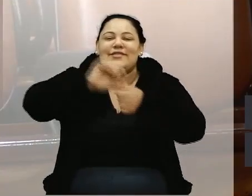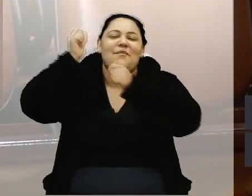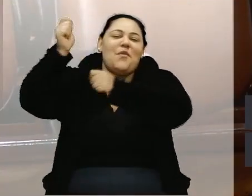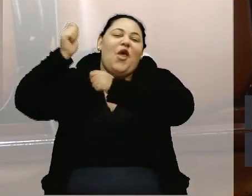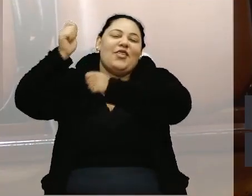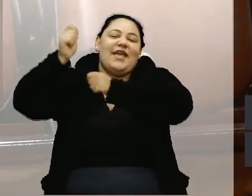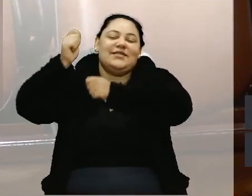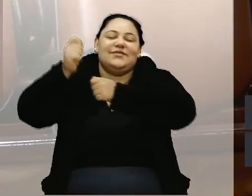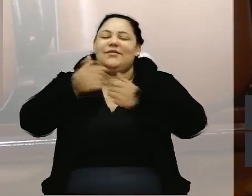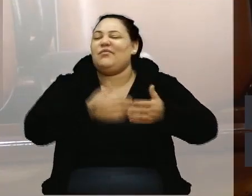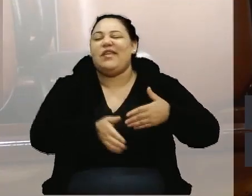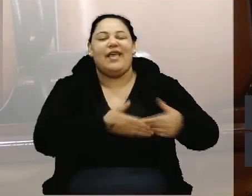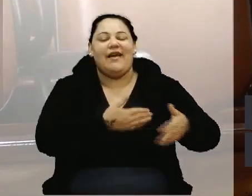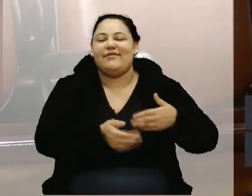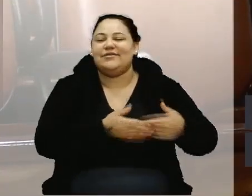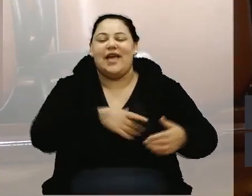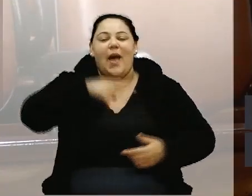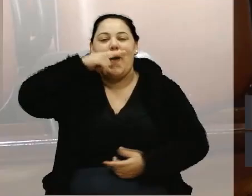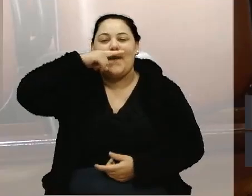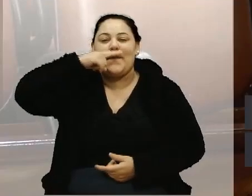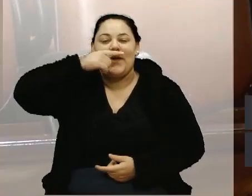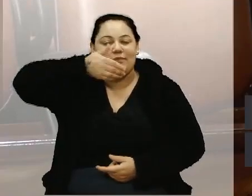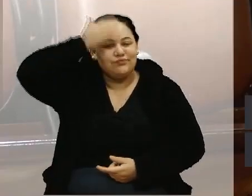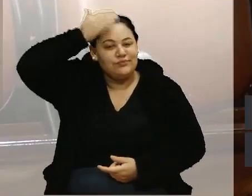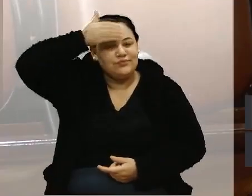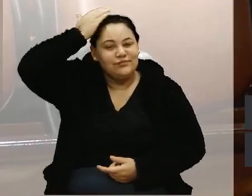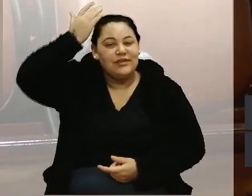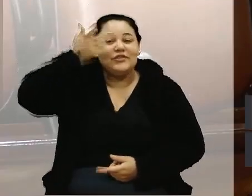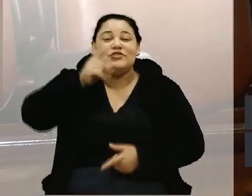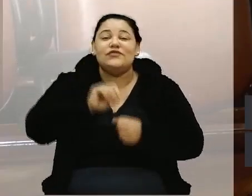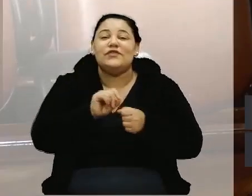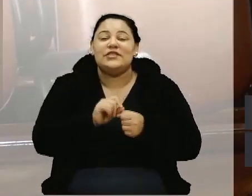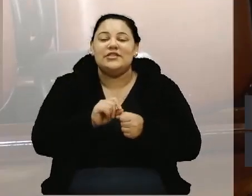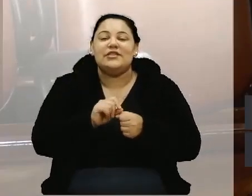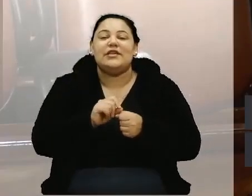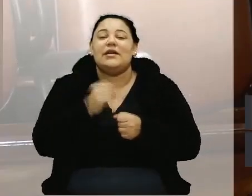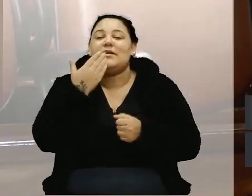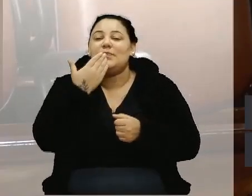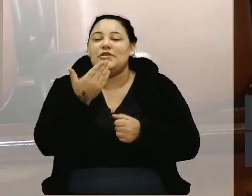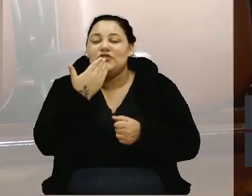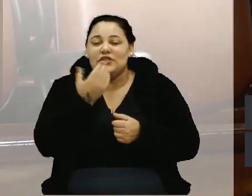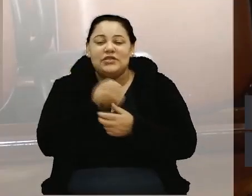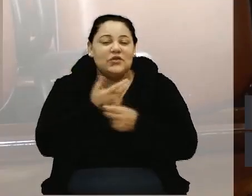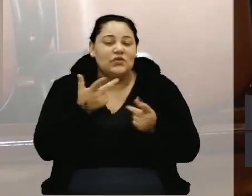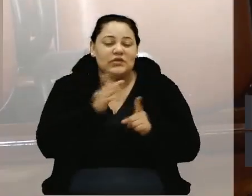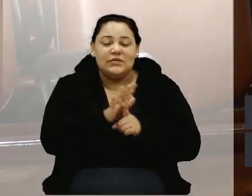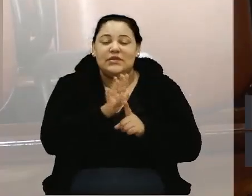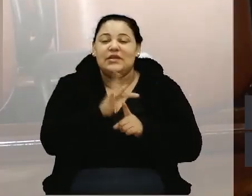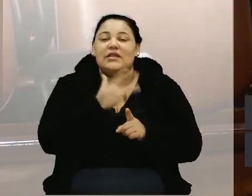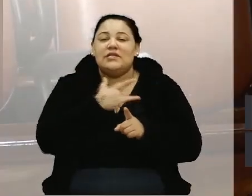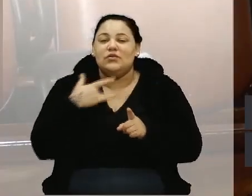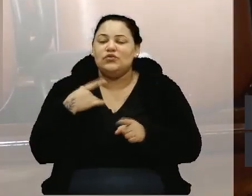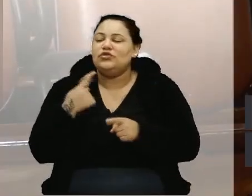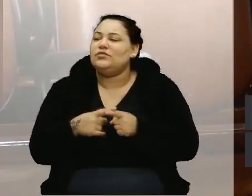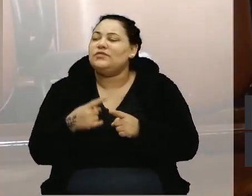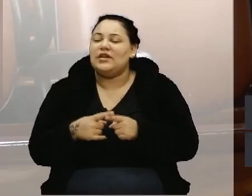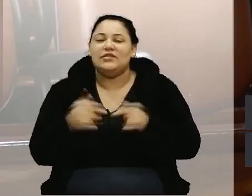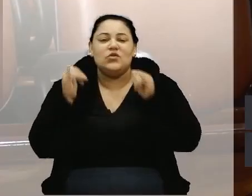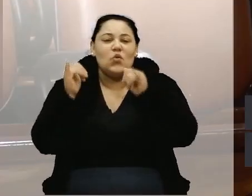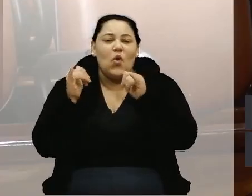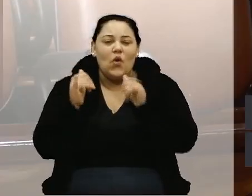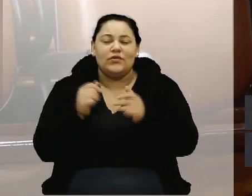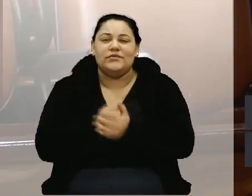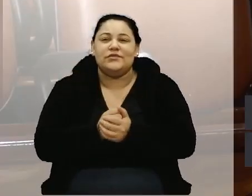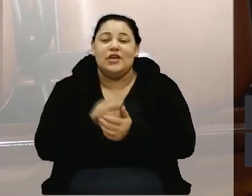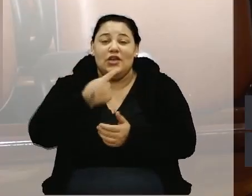o seu. A gente fazia manifestações por causa da saúde, por causa do transporte coletivo, a gente lotava